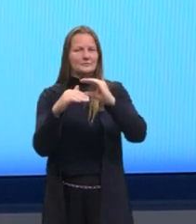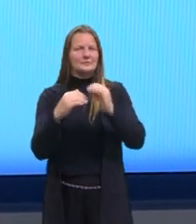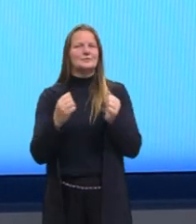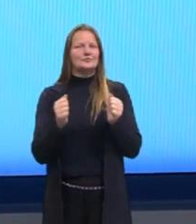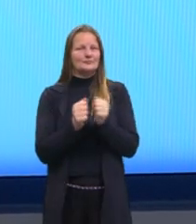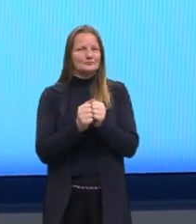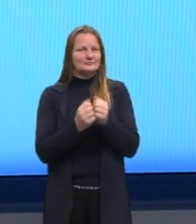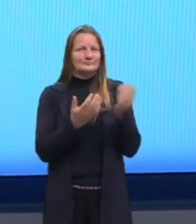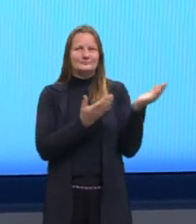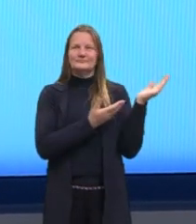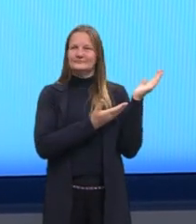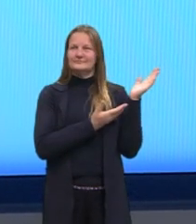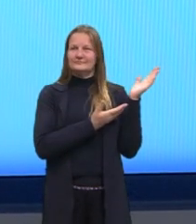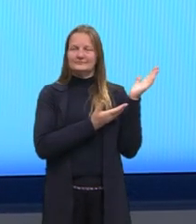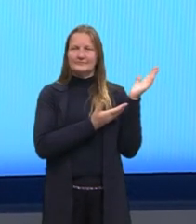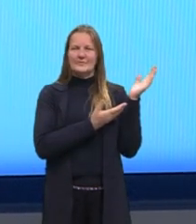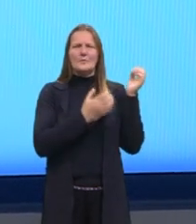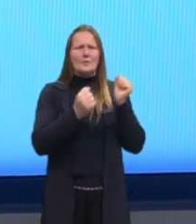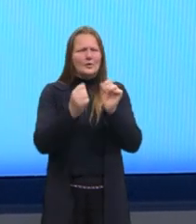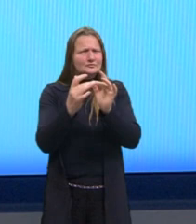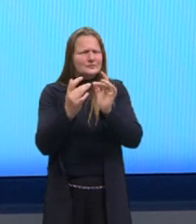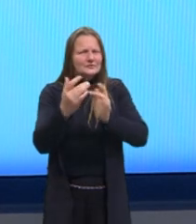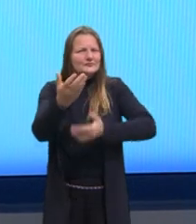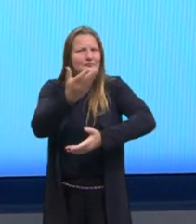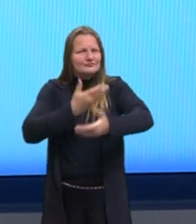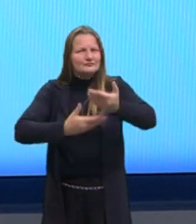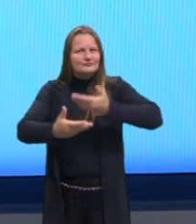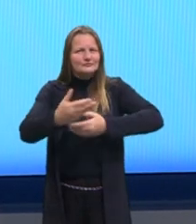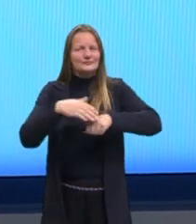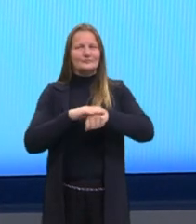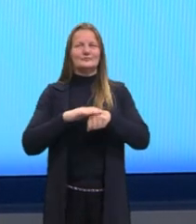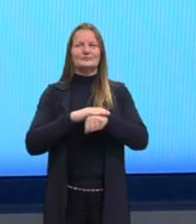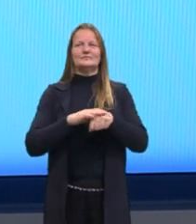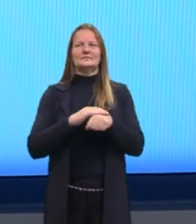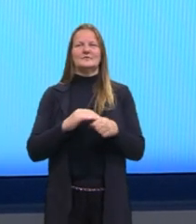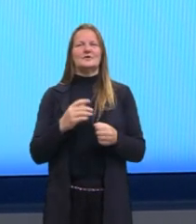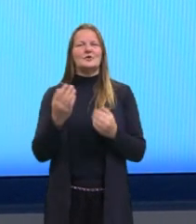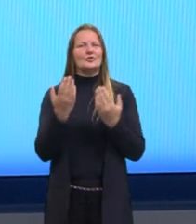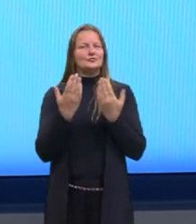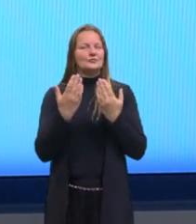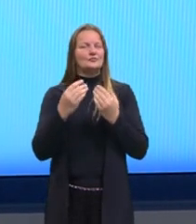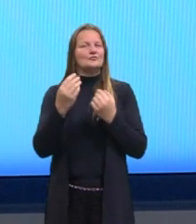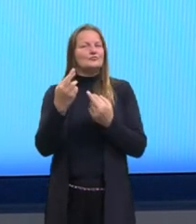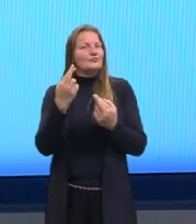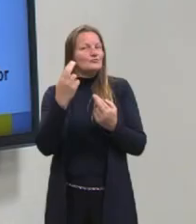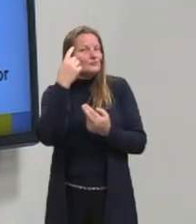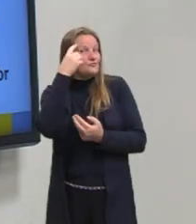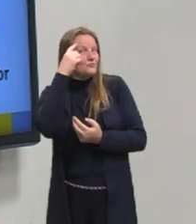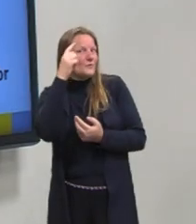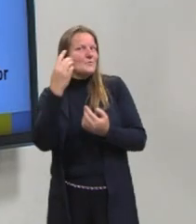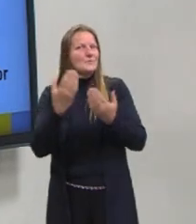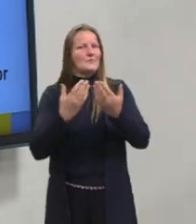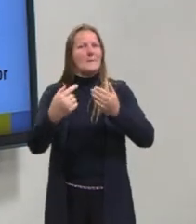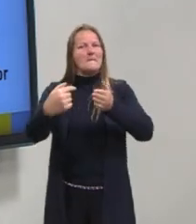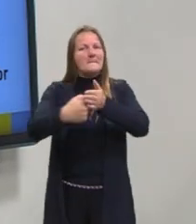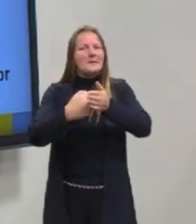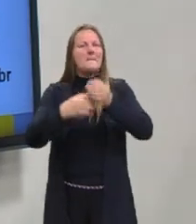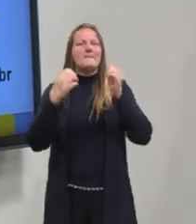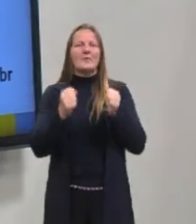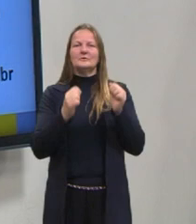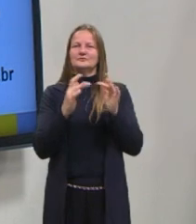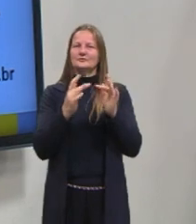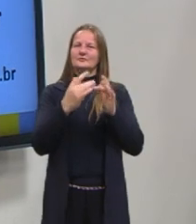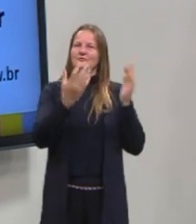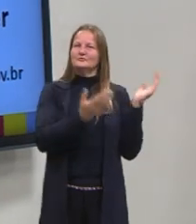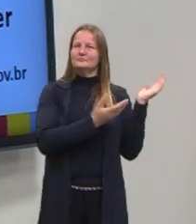e-mail educar, caso vocês queiram aí entrar em contato comigo, conversar um pouquinho, trocar aí uma ideia, fazer alguma pergunta, vocês podem